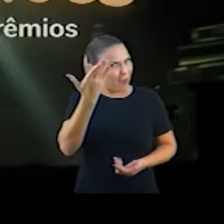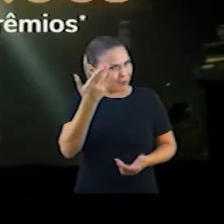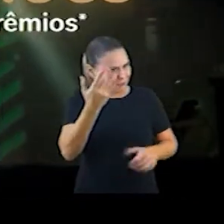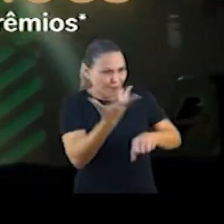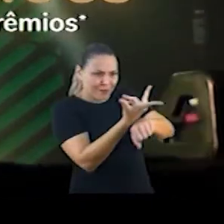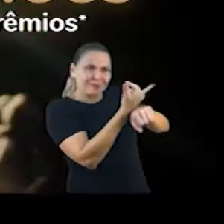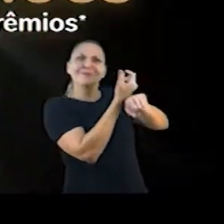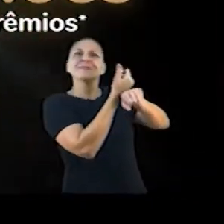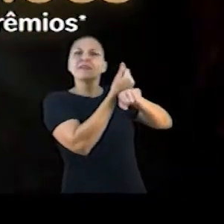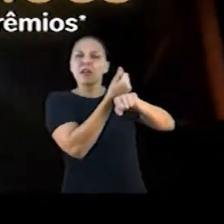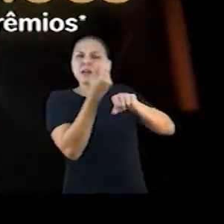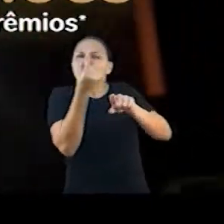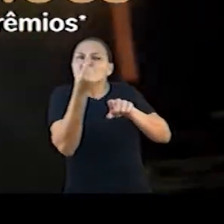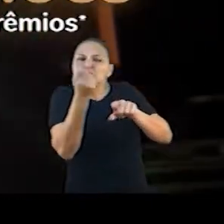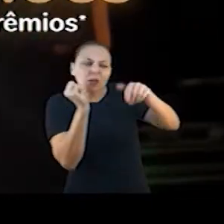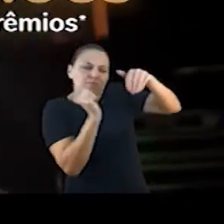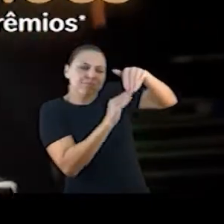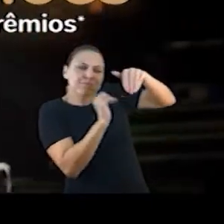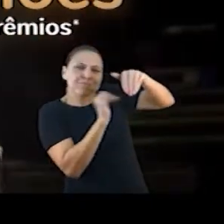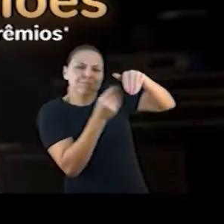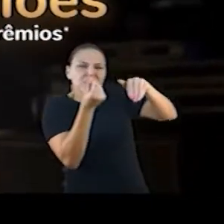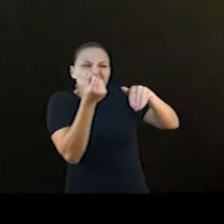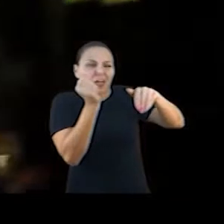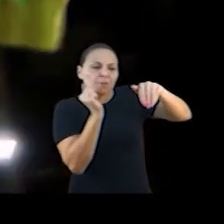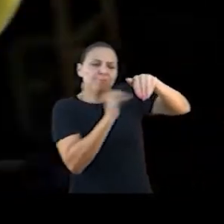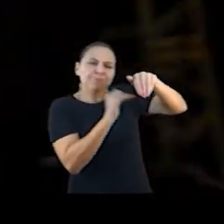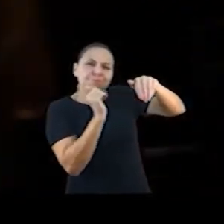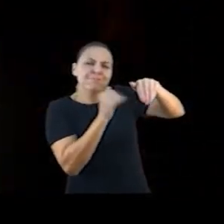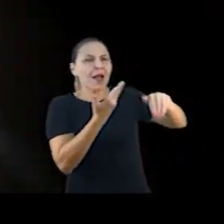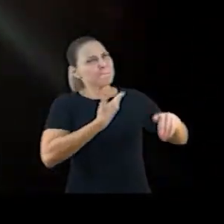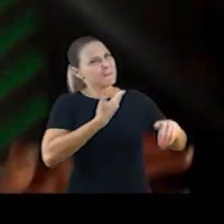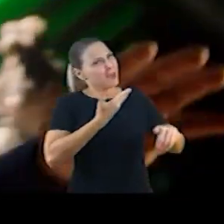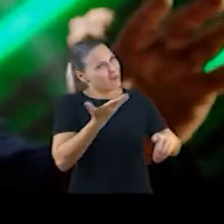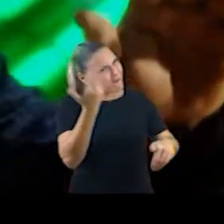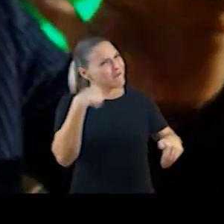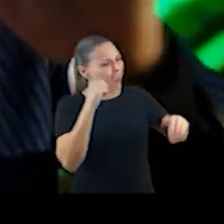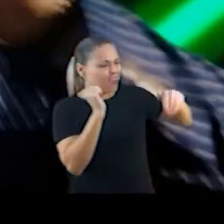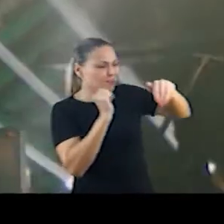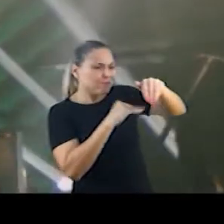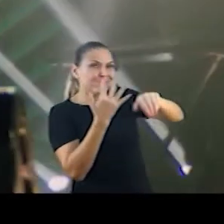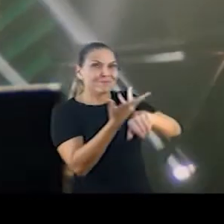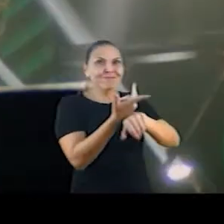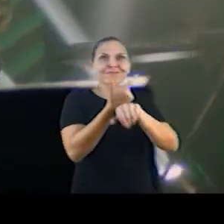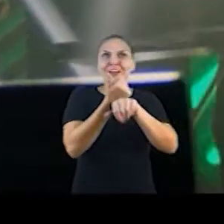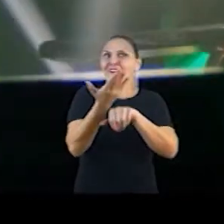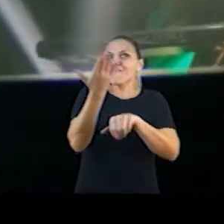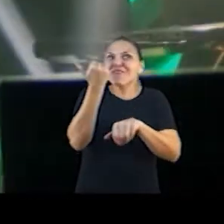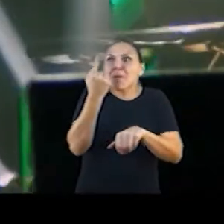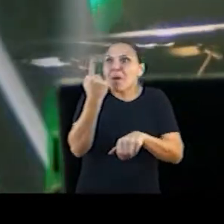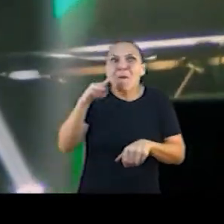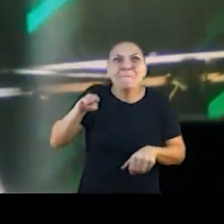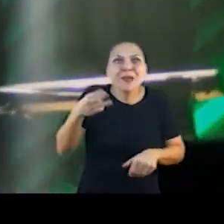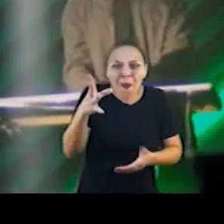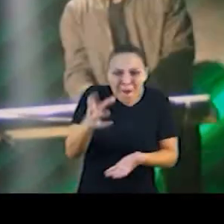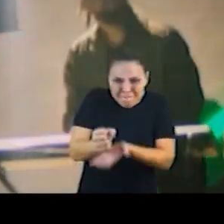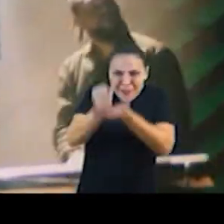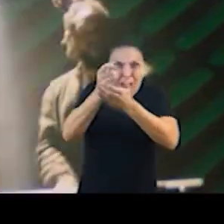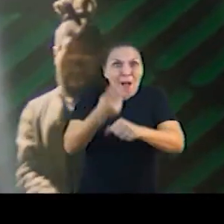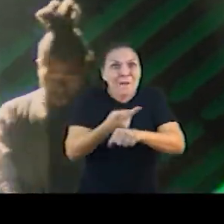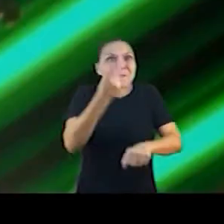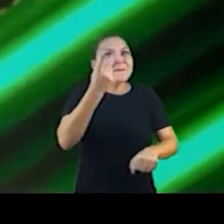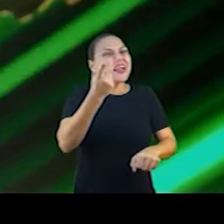pense em mim, poupe em mim, guarde din-din, meu amigo parceiro. Vamos pegar o primeiro